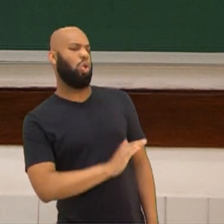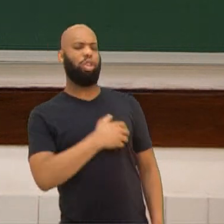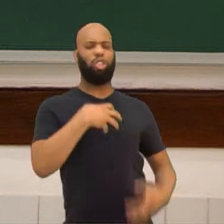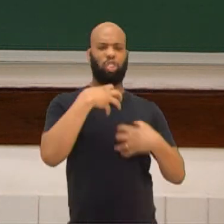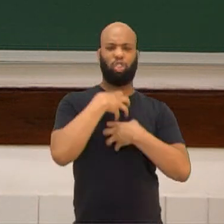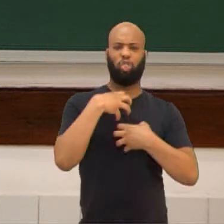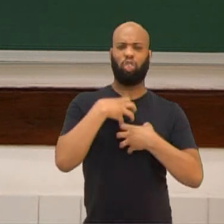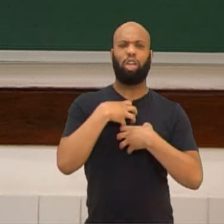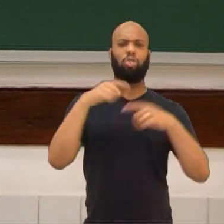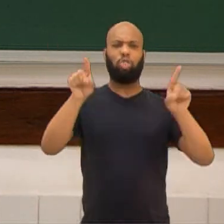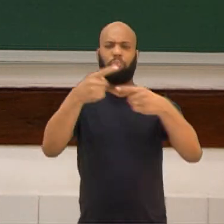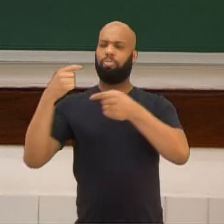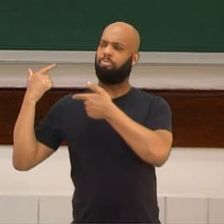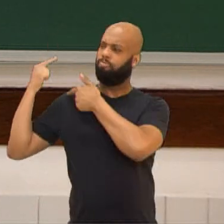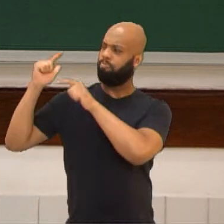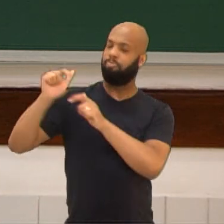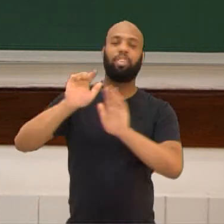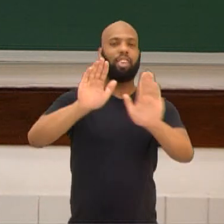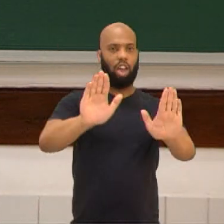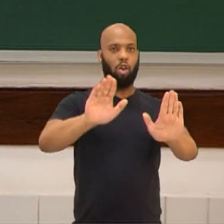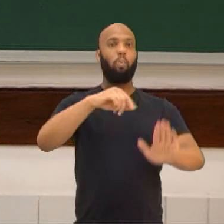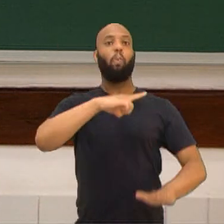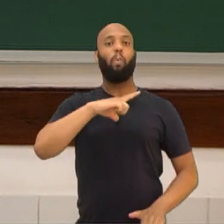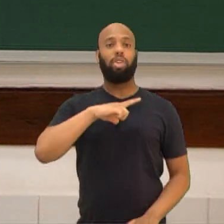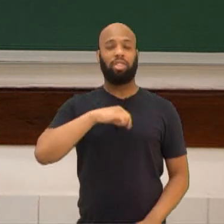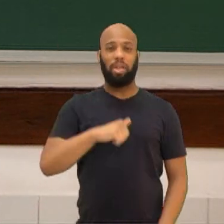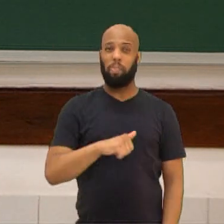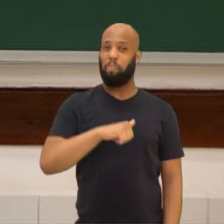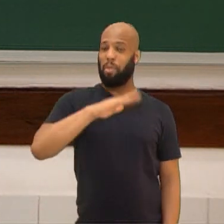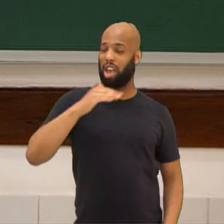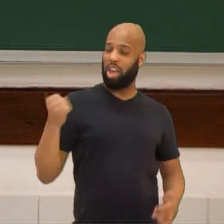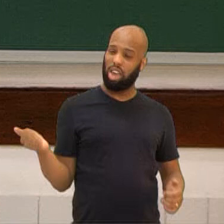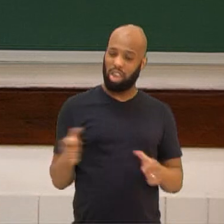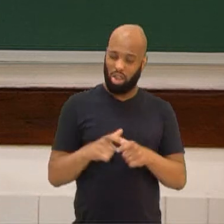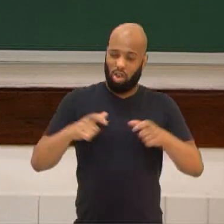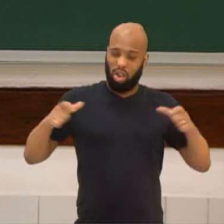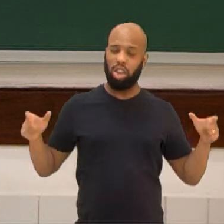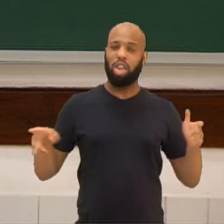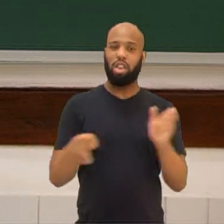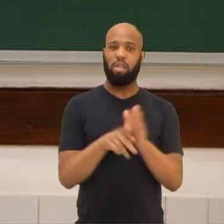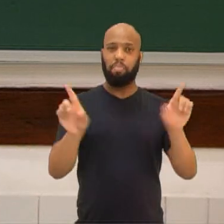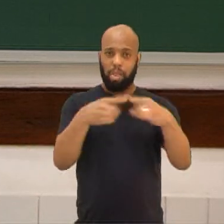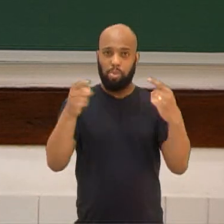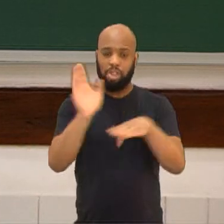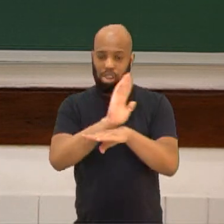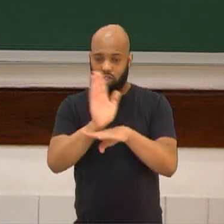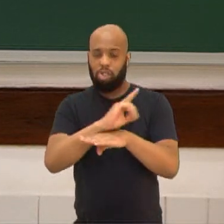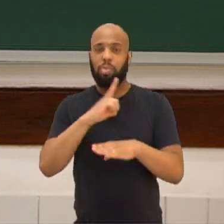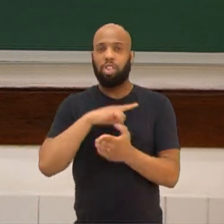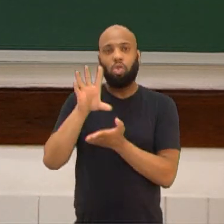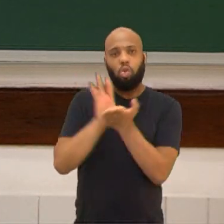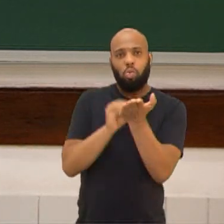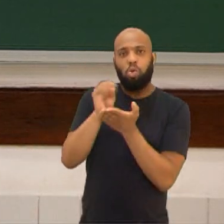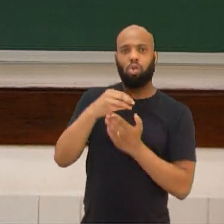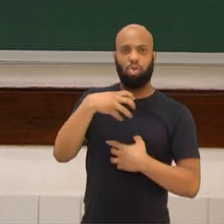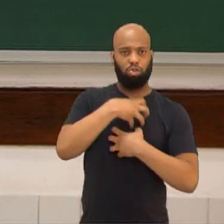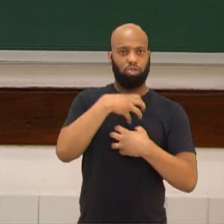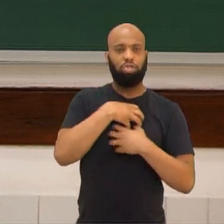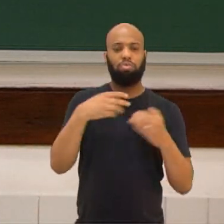clássica, a maioria das músicas dos filmes atuais, que são instrumentais, eles têm inspirações da música